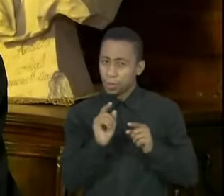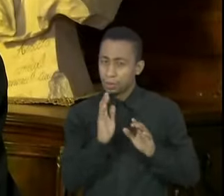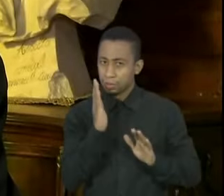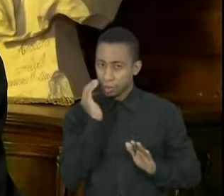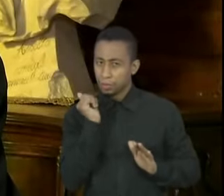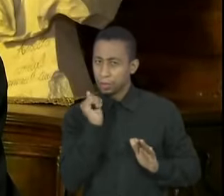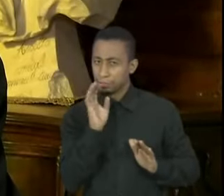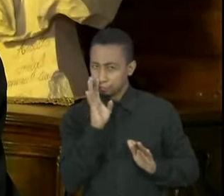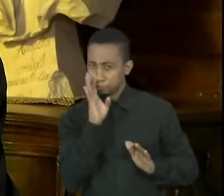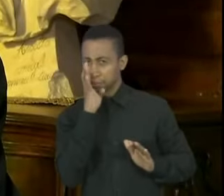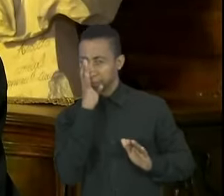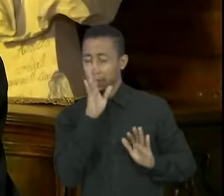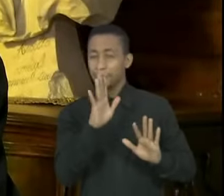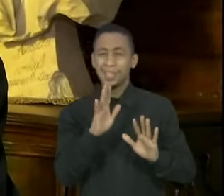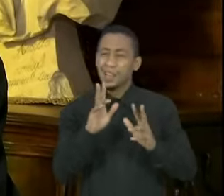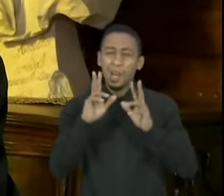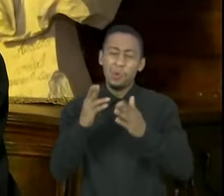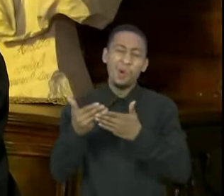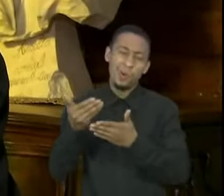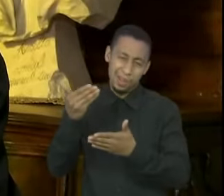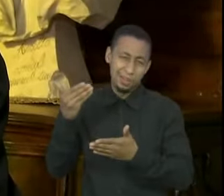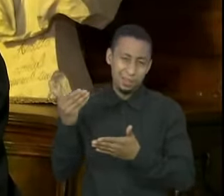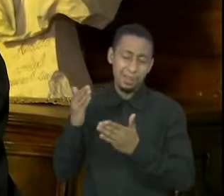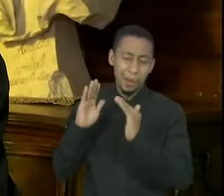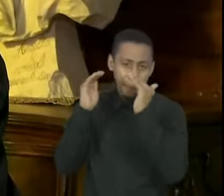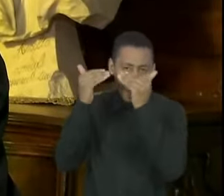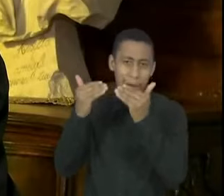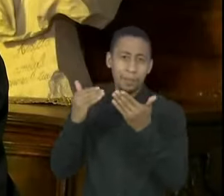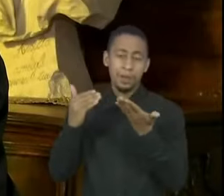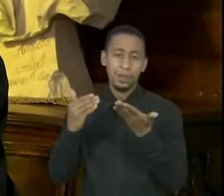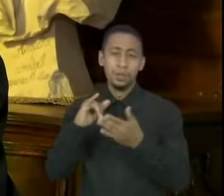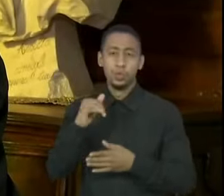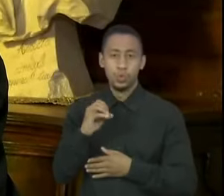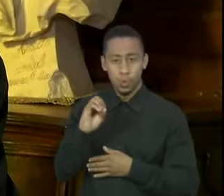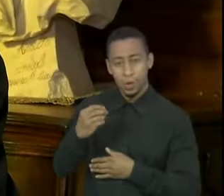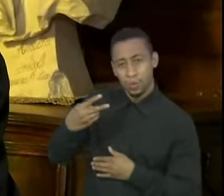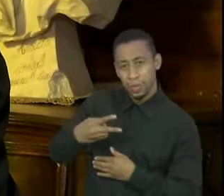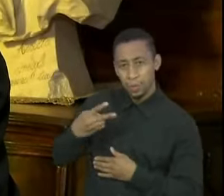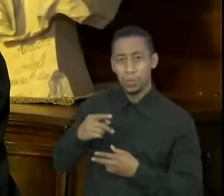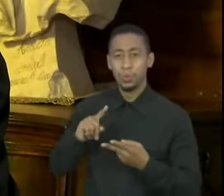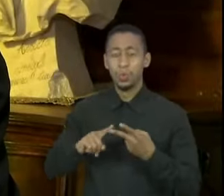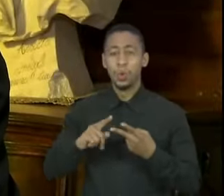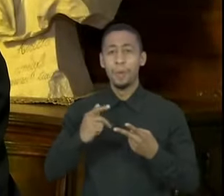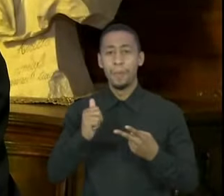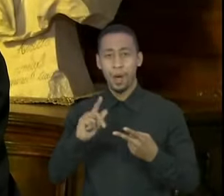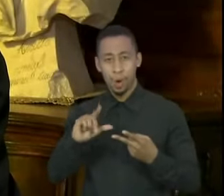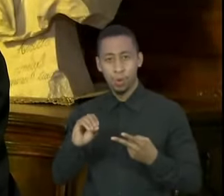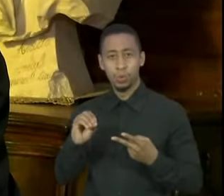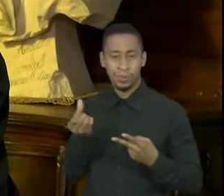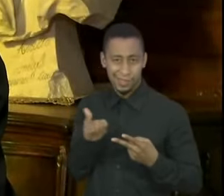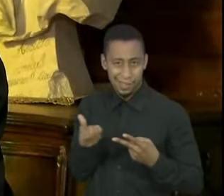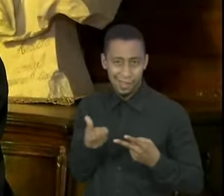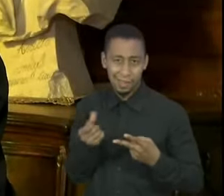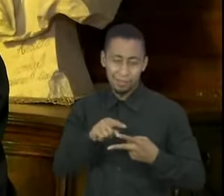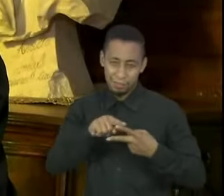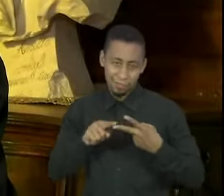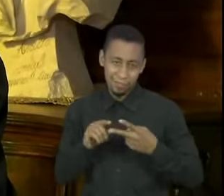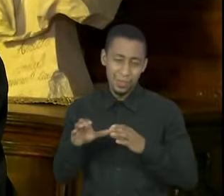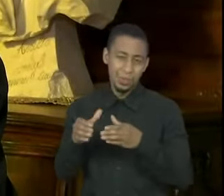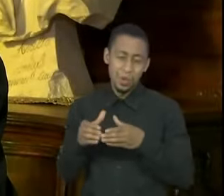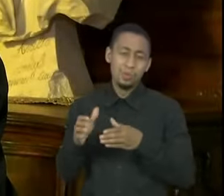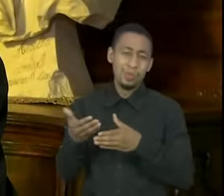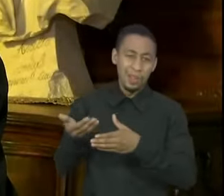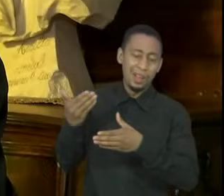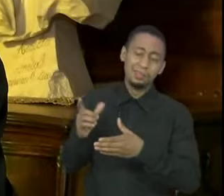resistência também ao Papa João Paulo Segundo o Papa Paulo 6º esses